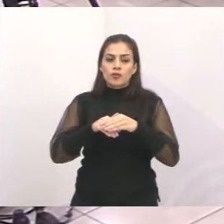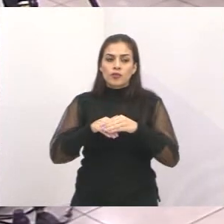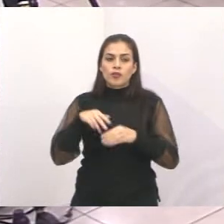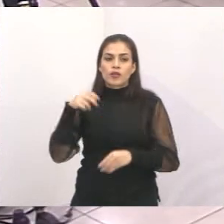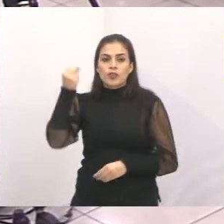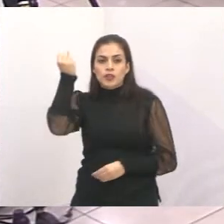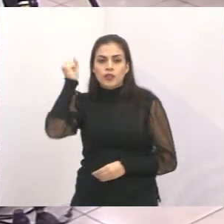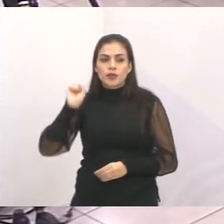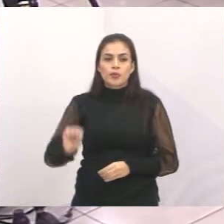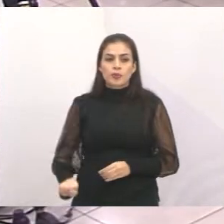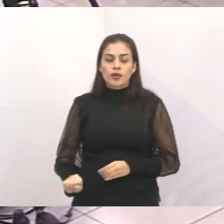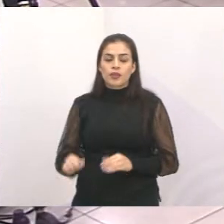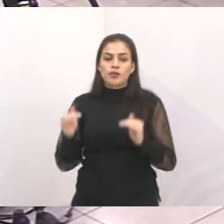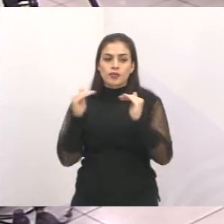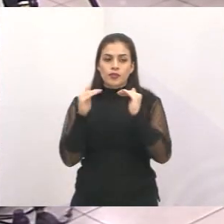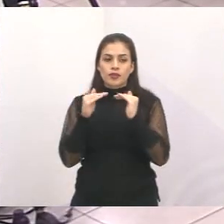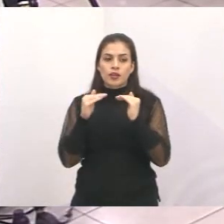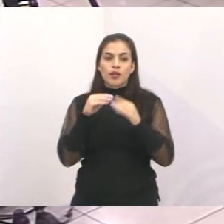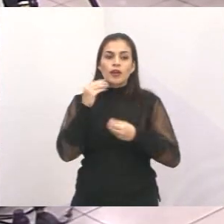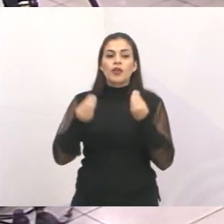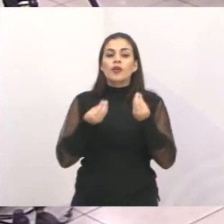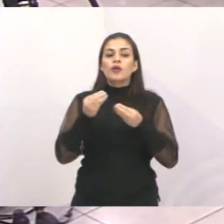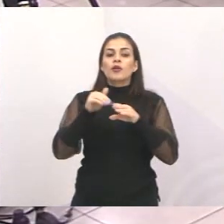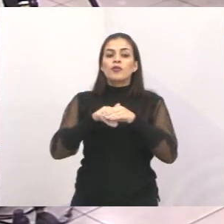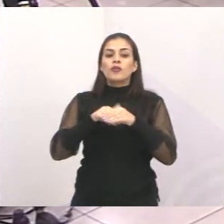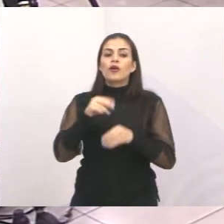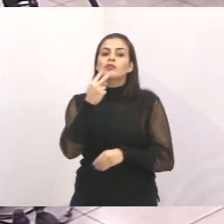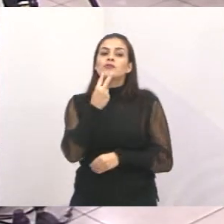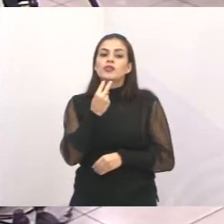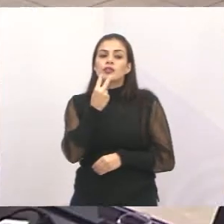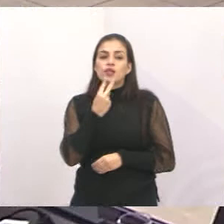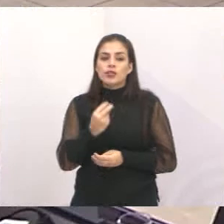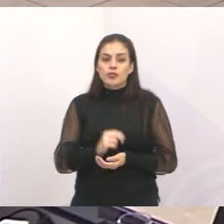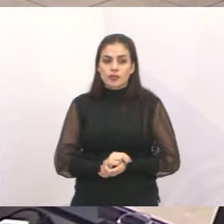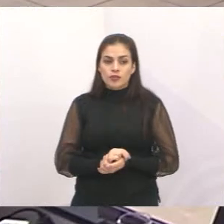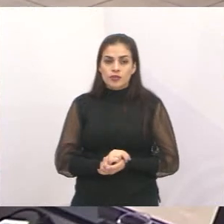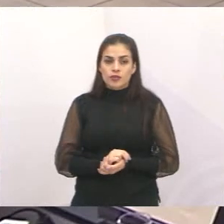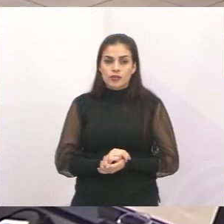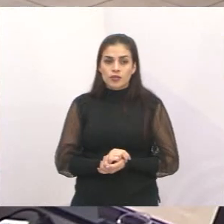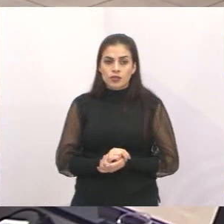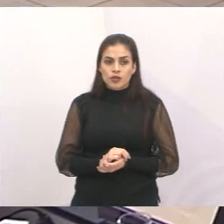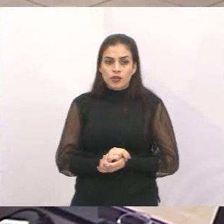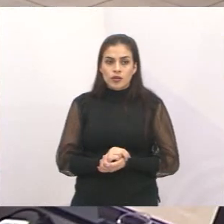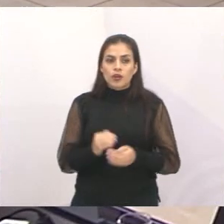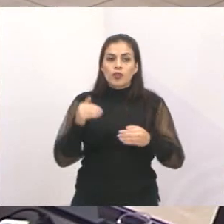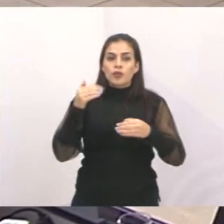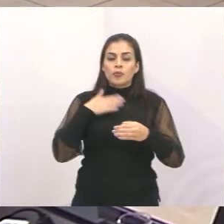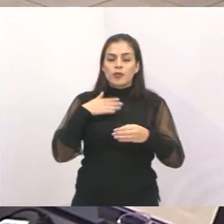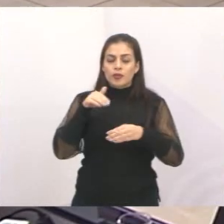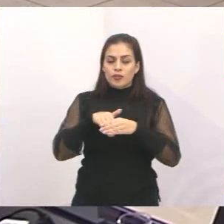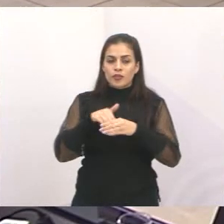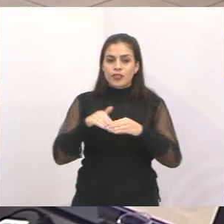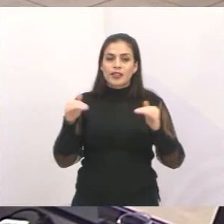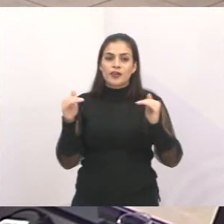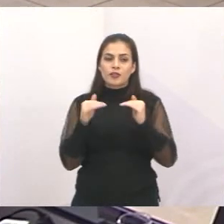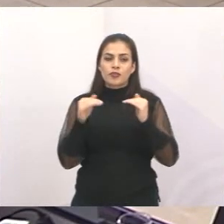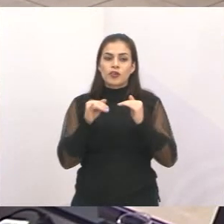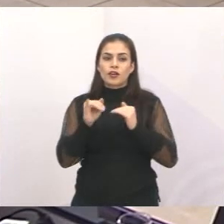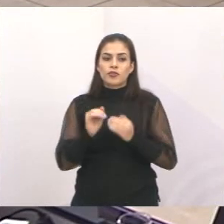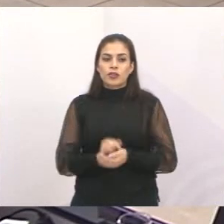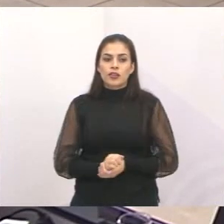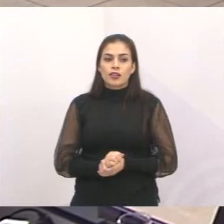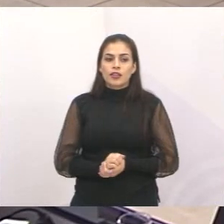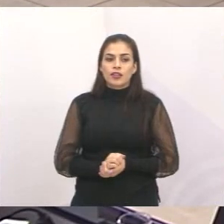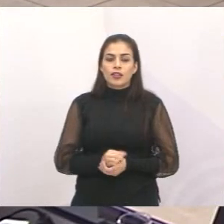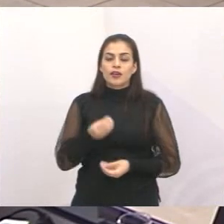da Amizade? Favorável. Como vota o vereador Valmir do Parque Meia Lua? Meu voto é favorável. Como vota o vereador